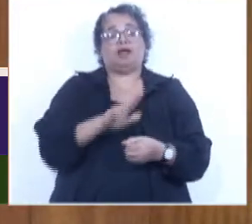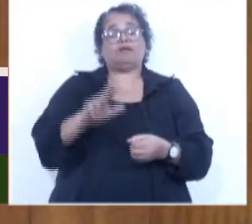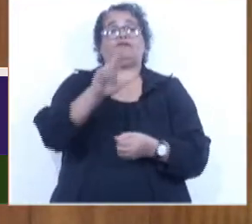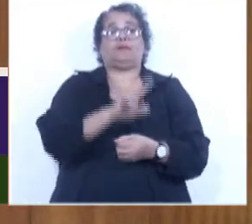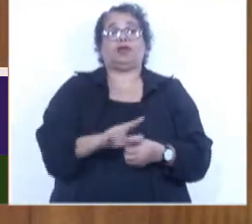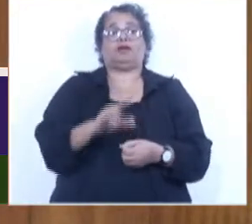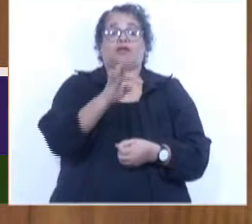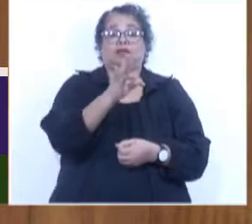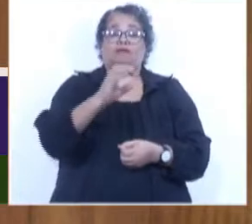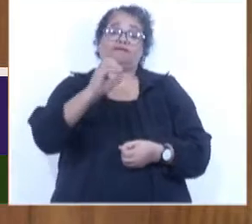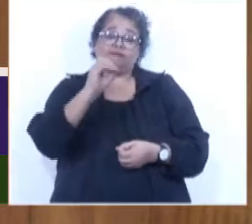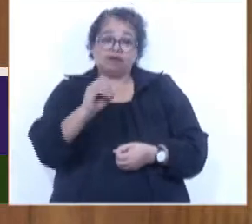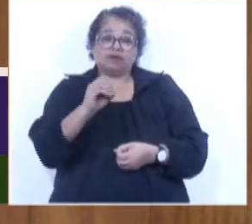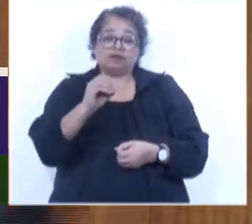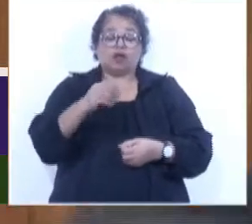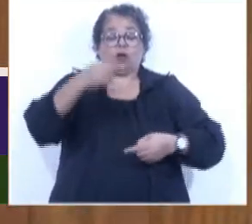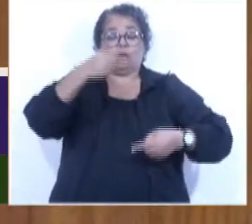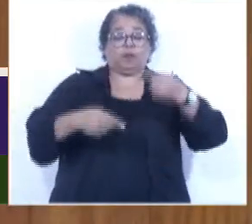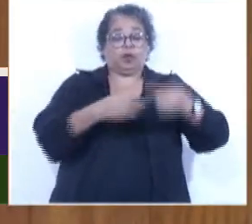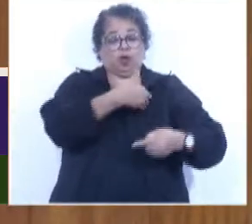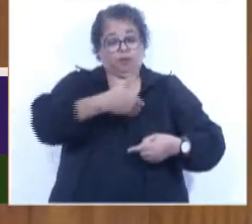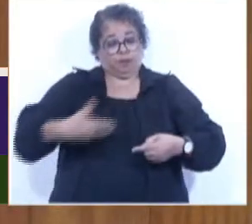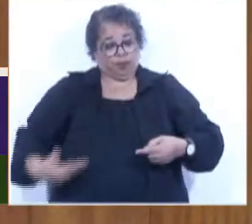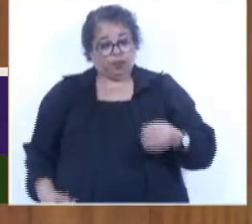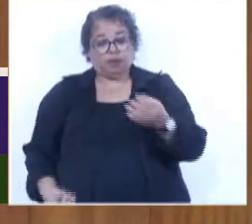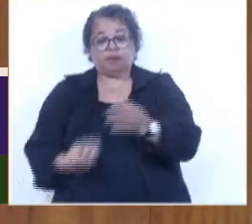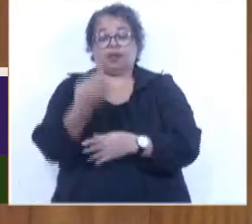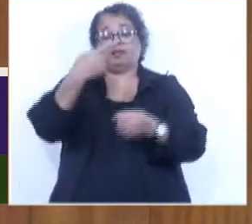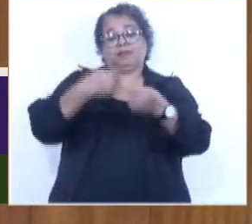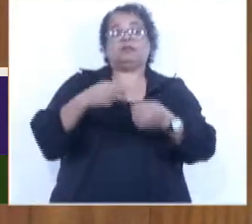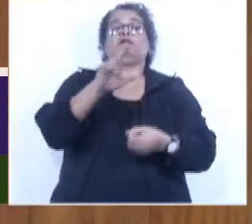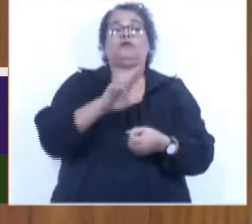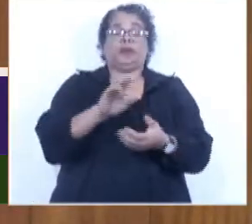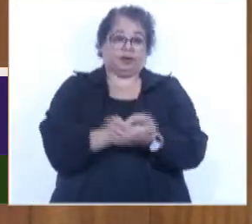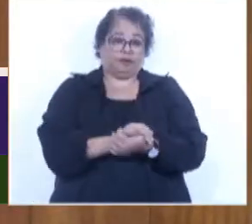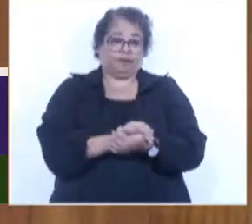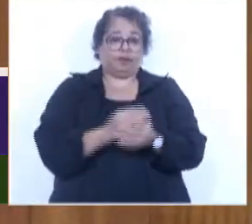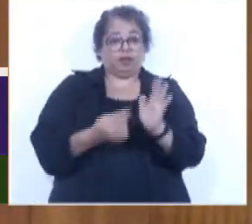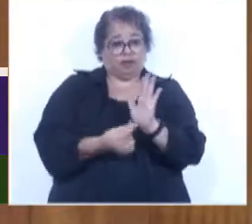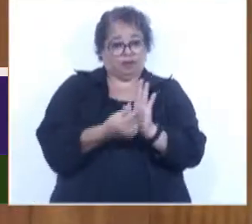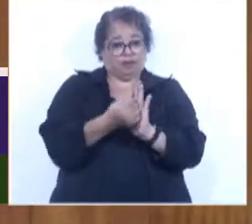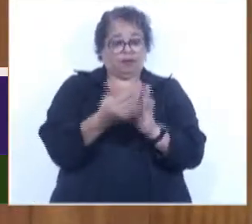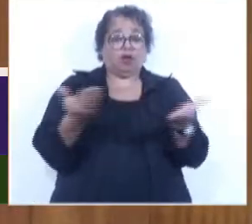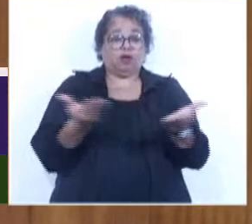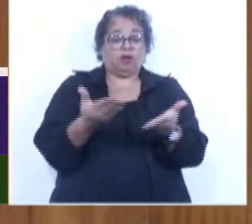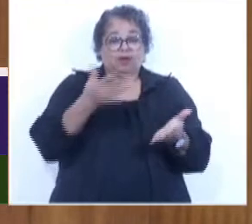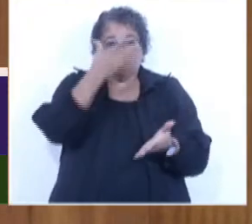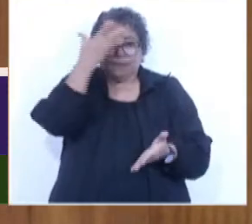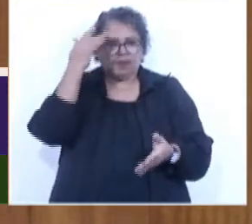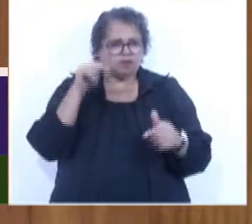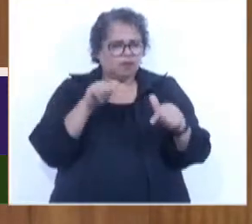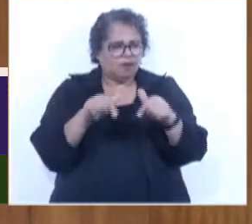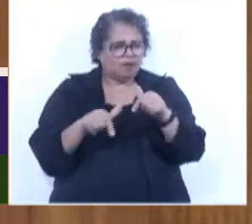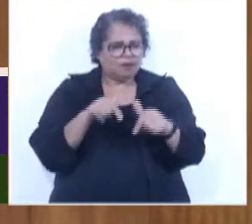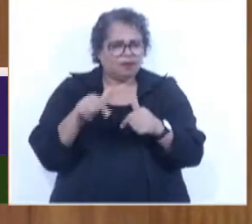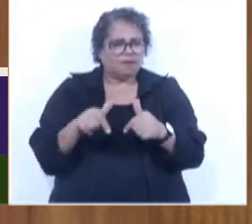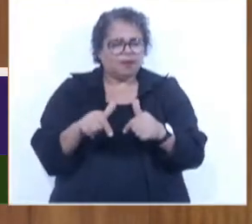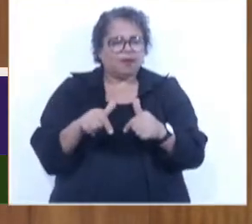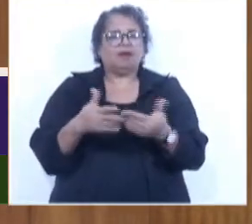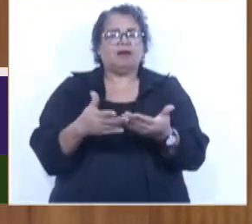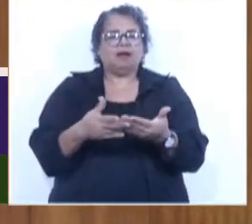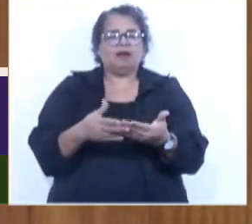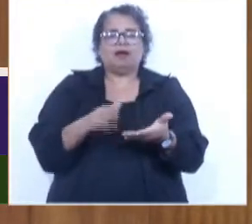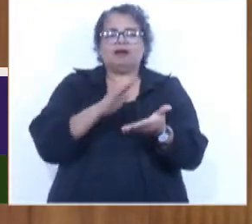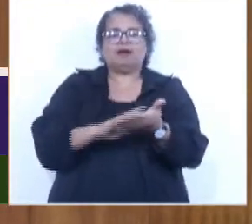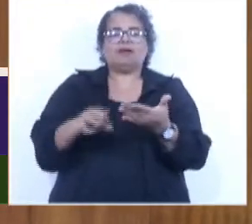que deve ser implementado na cidade de Uberlândia e esse dinheiro que o trabalhador hoje que ganha até dois salários mínimos gasta 30% da